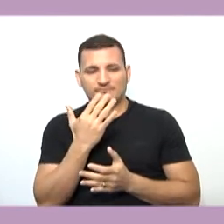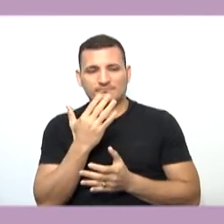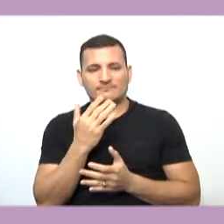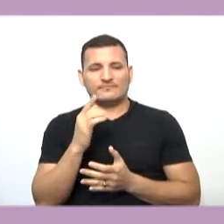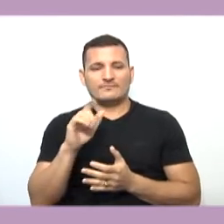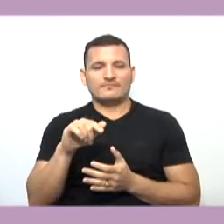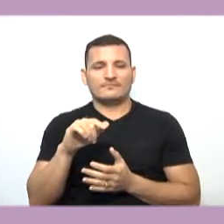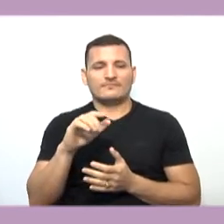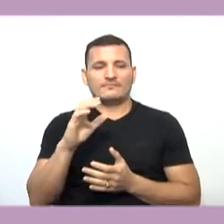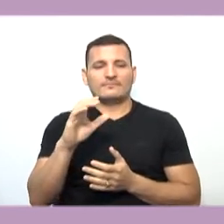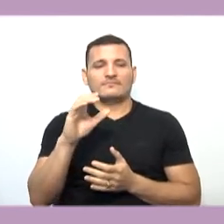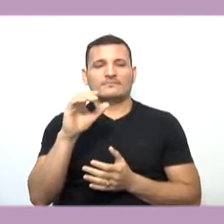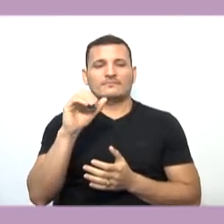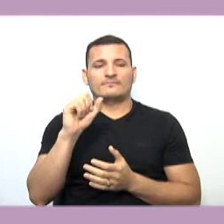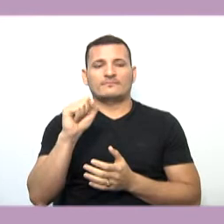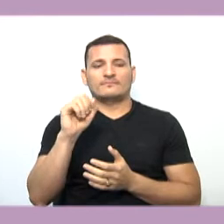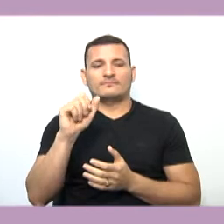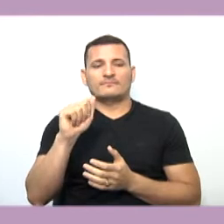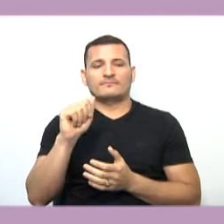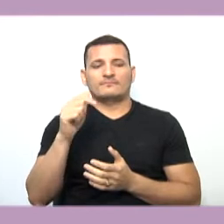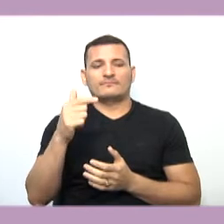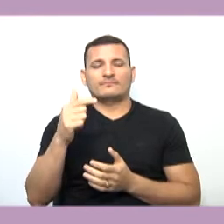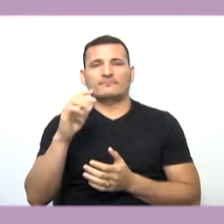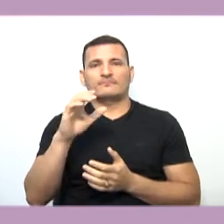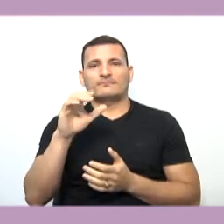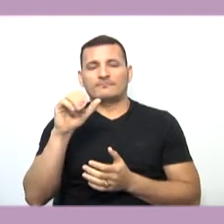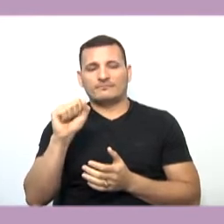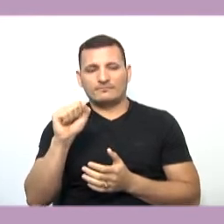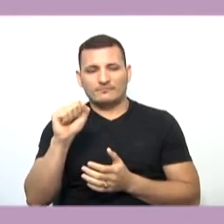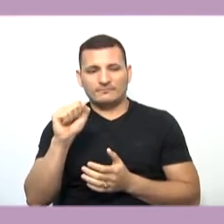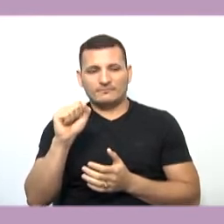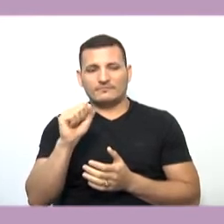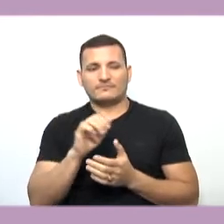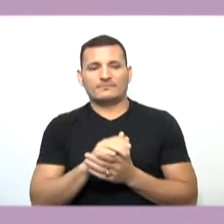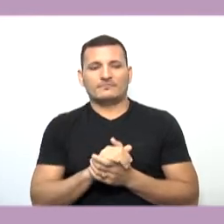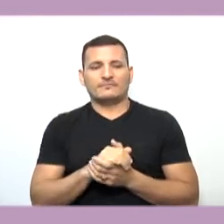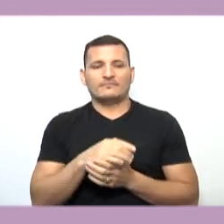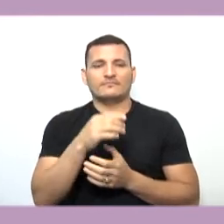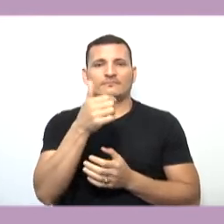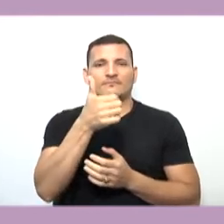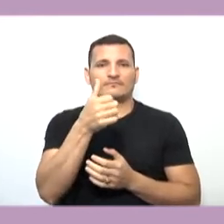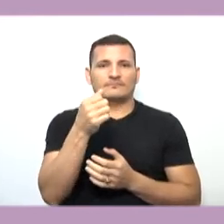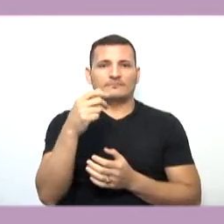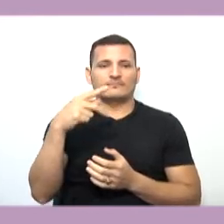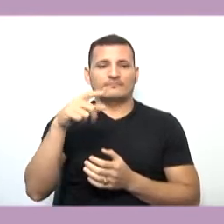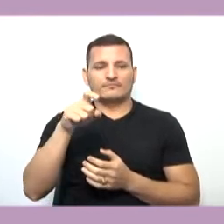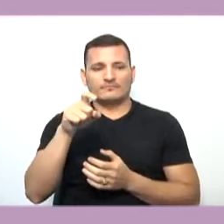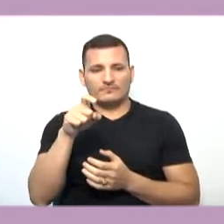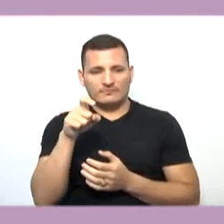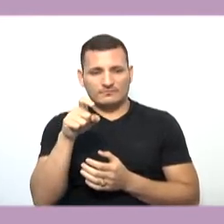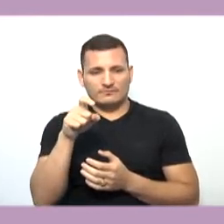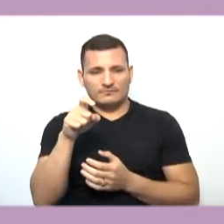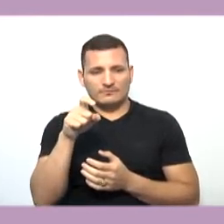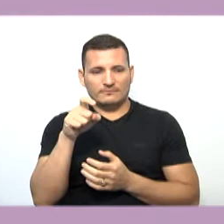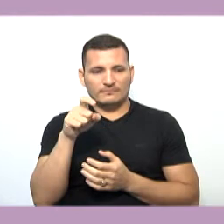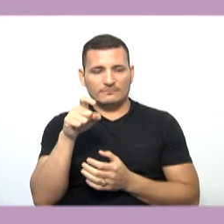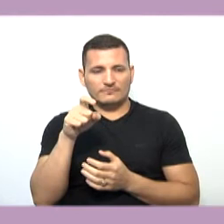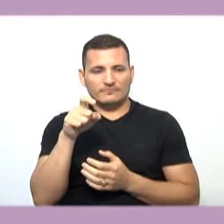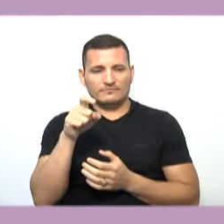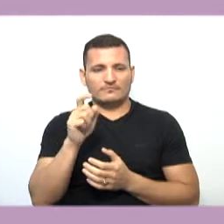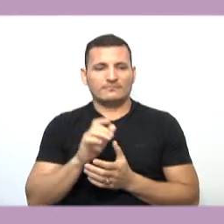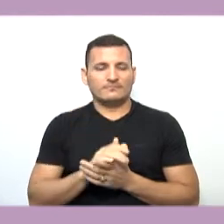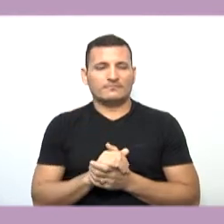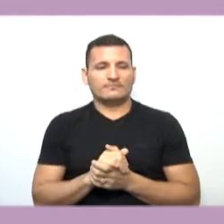cor aqui, esse código que nós colocamos, que é o background, o tamanho da fonte do body, que não tem nada escrito no